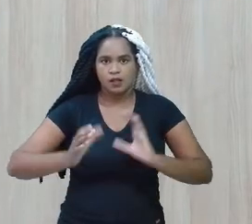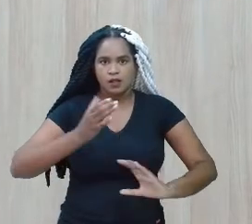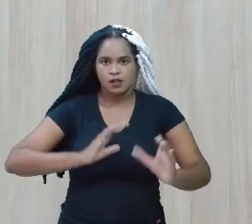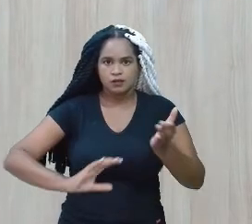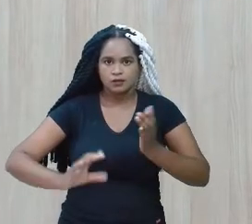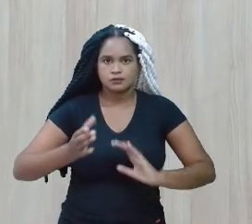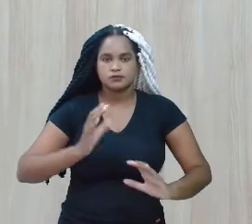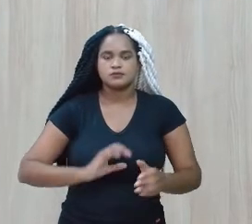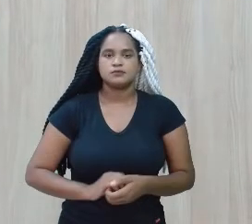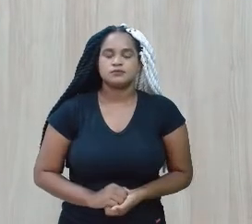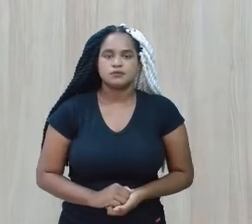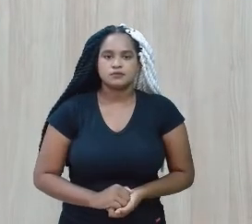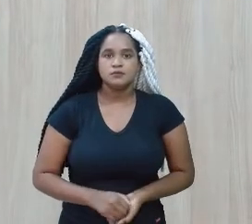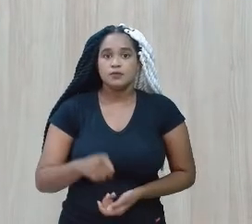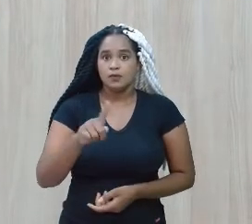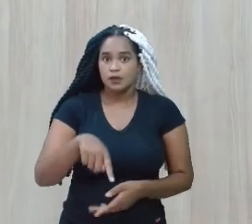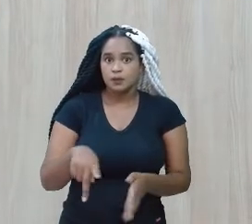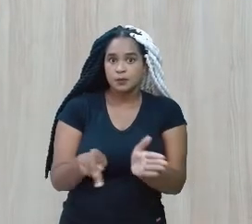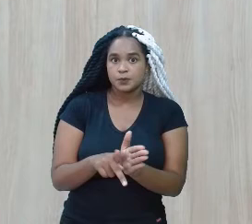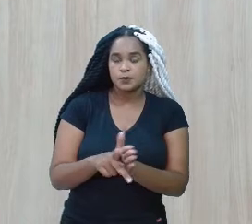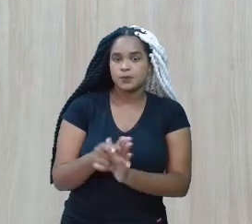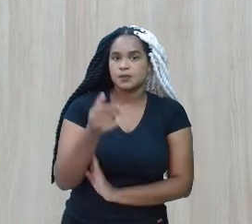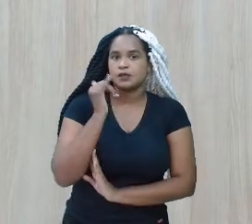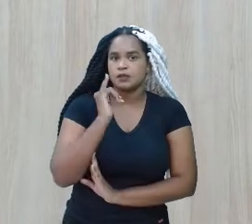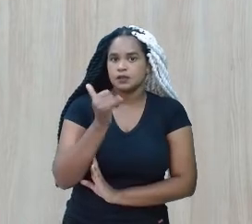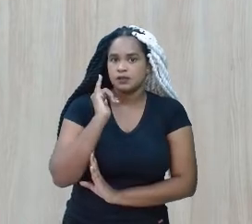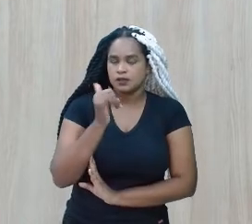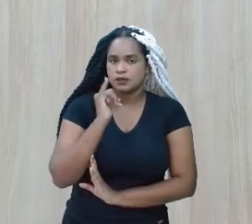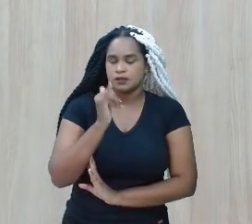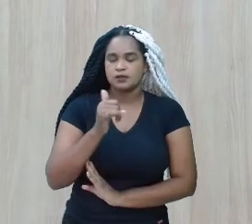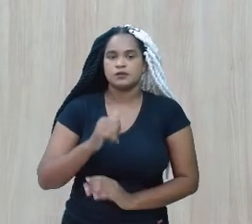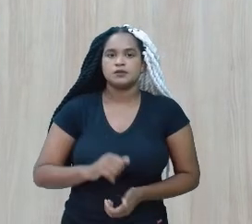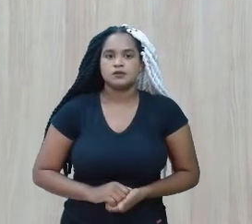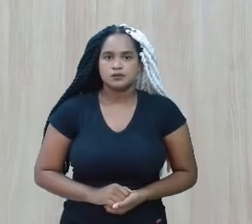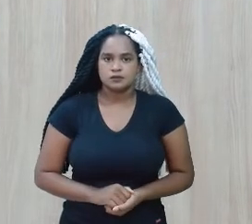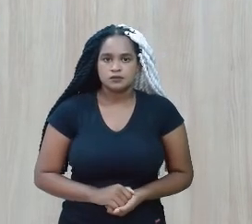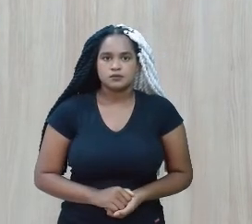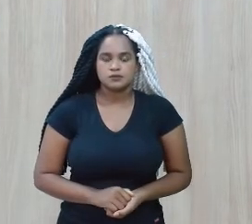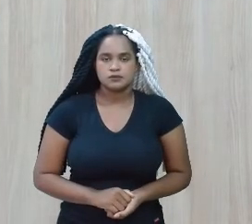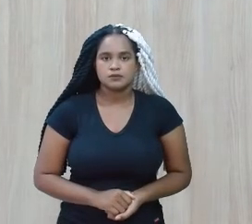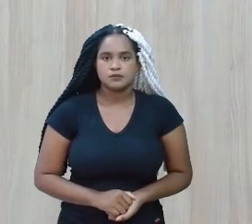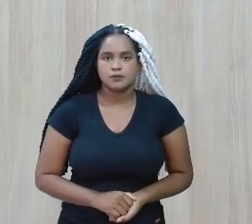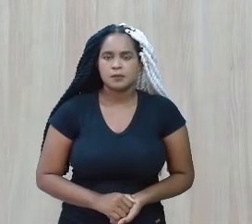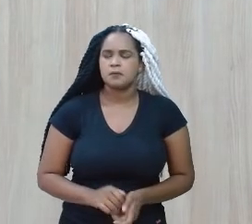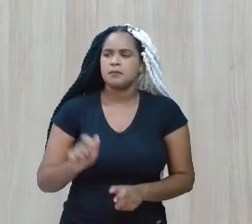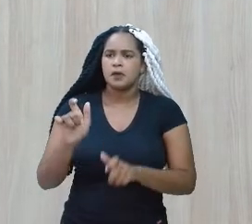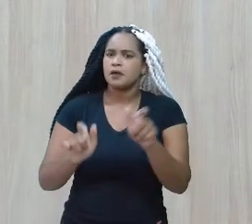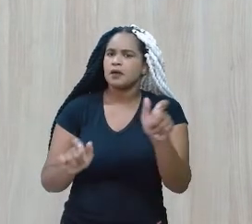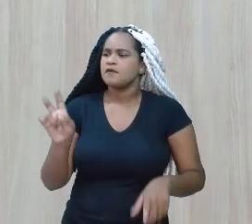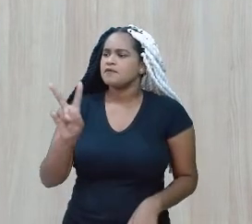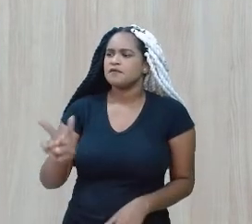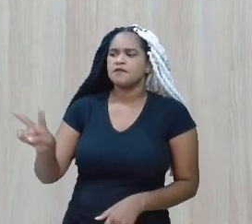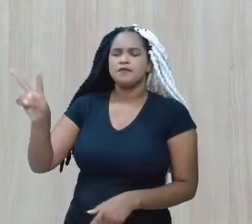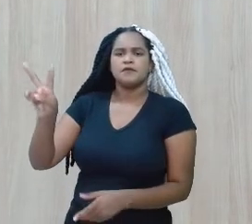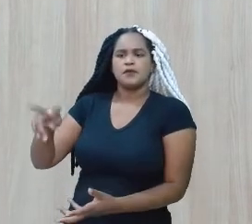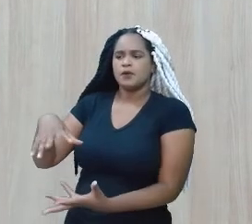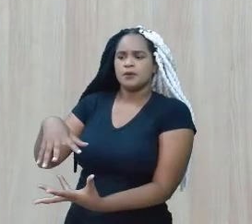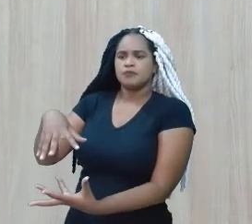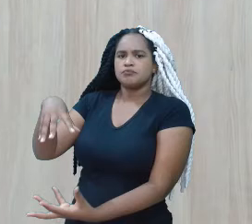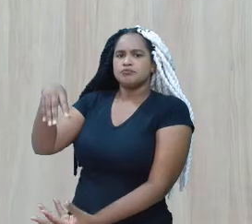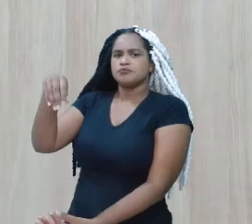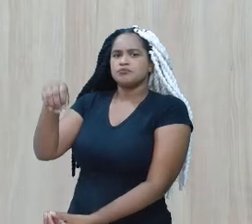relembrando, não é? São narrativas contadas por pessoas que viram alguma aparição ou